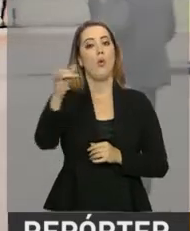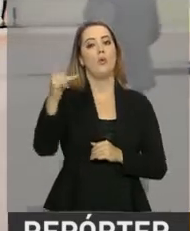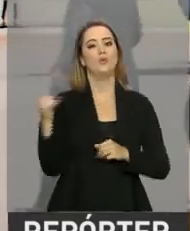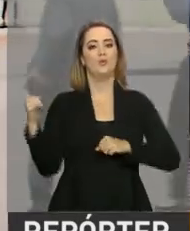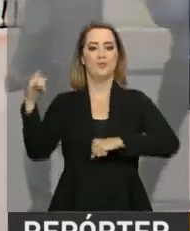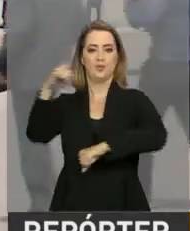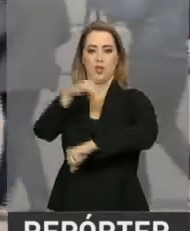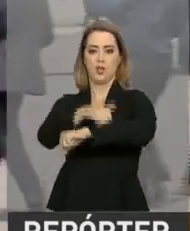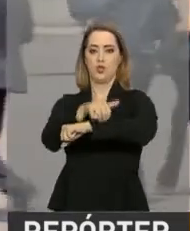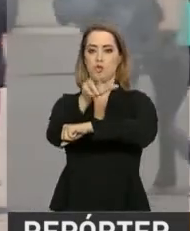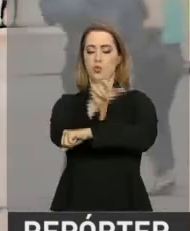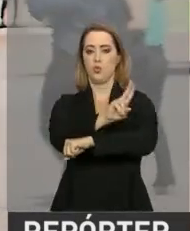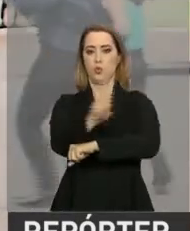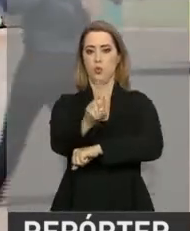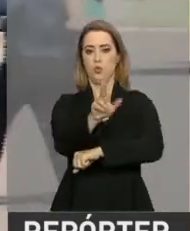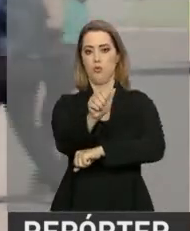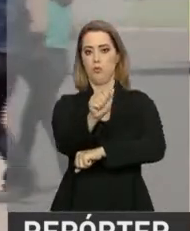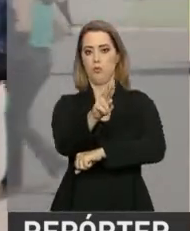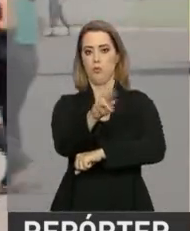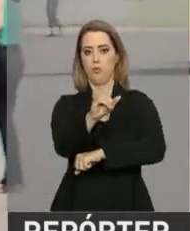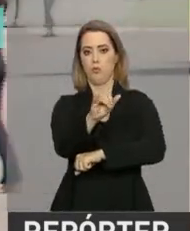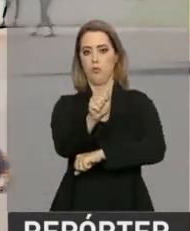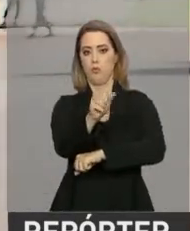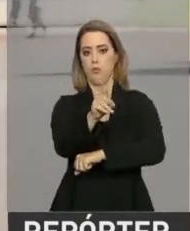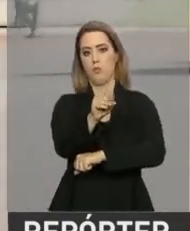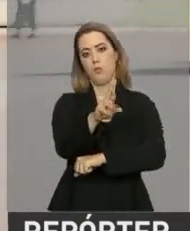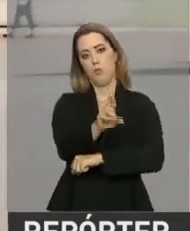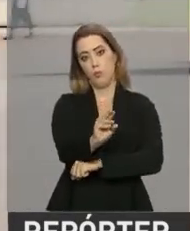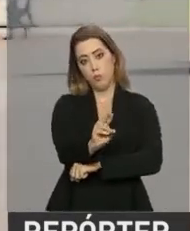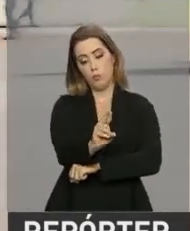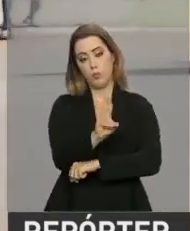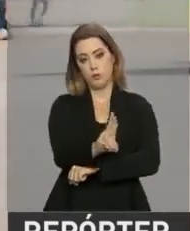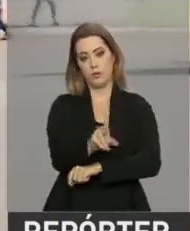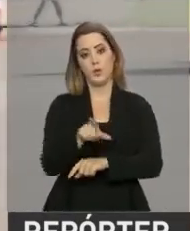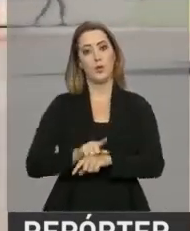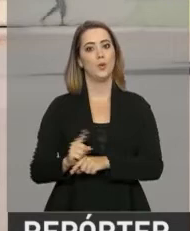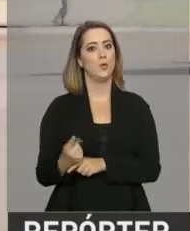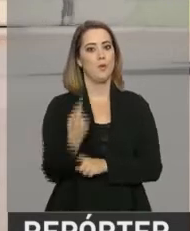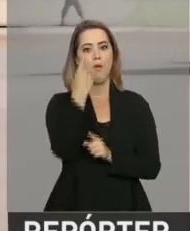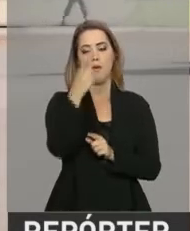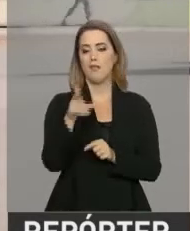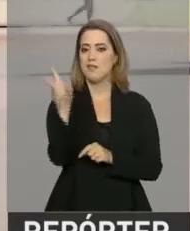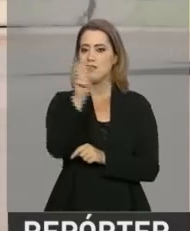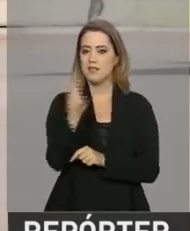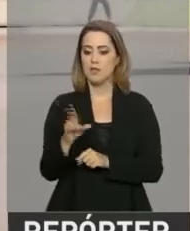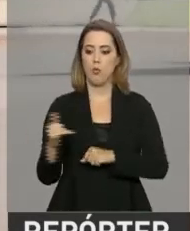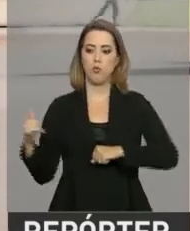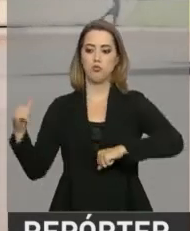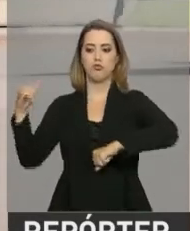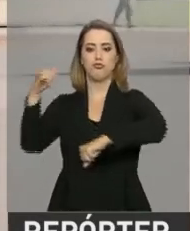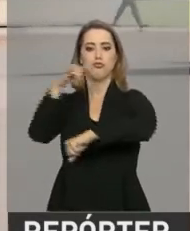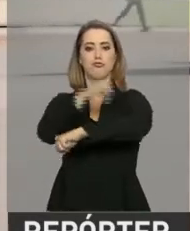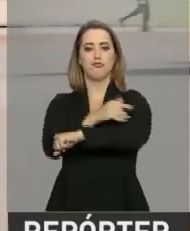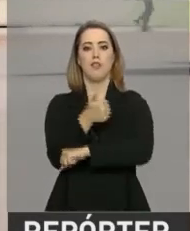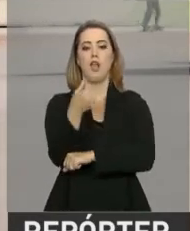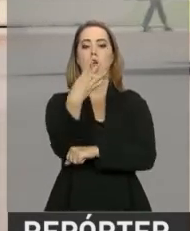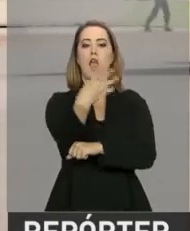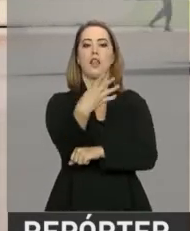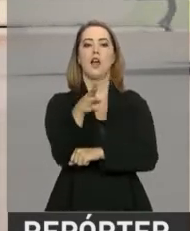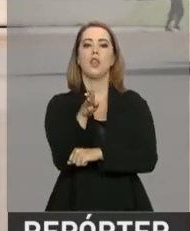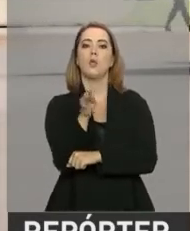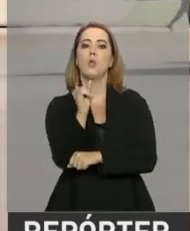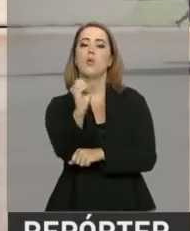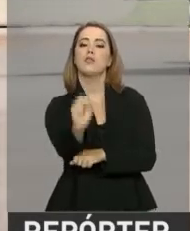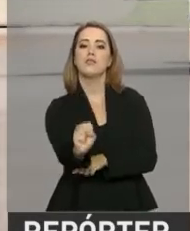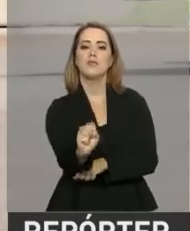comemorado em 23 de outubro a data celebra o vôo inaugural do 14 bis considerado o primeiro avião e projetado pelo